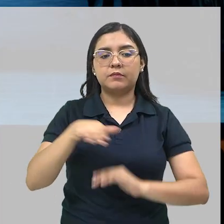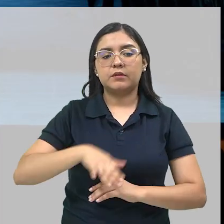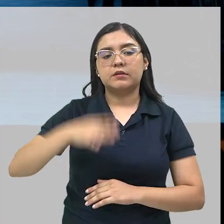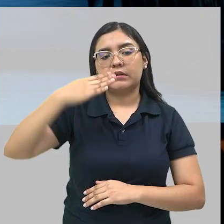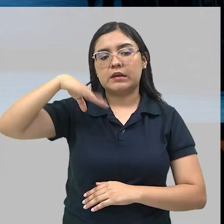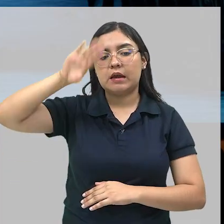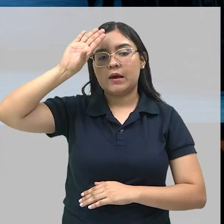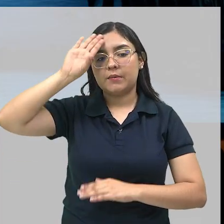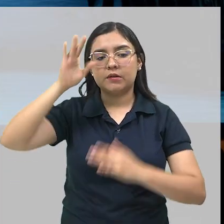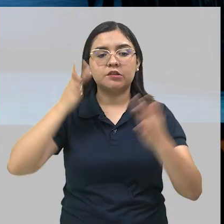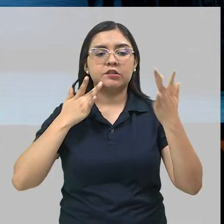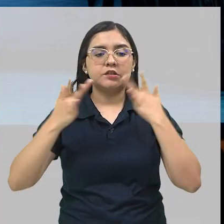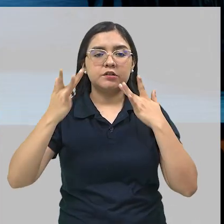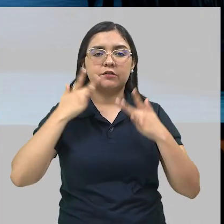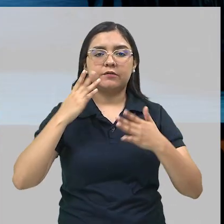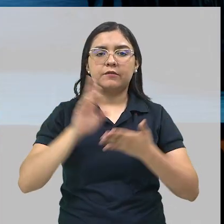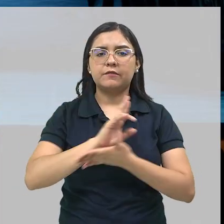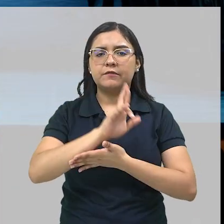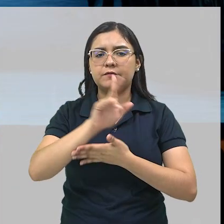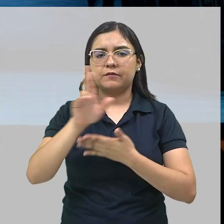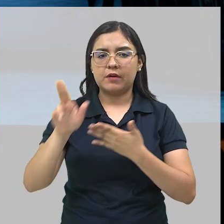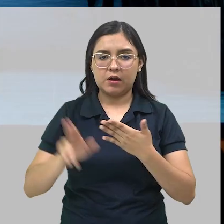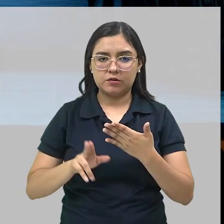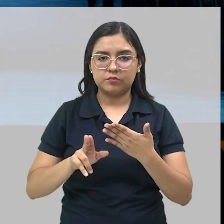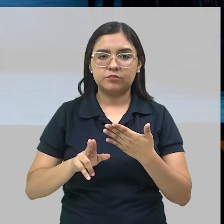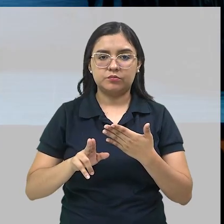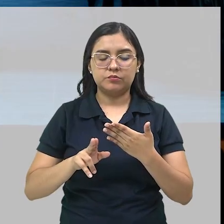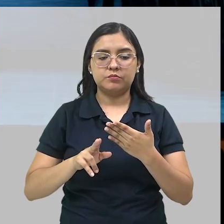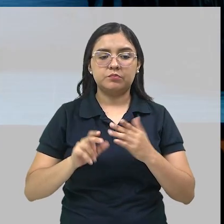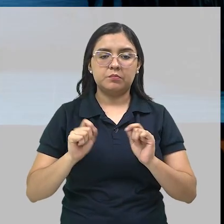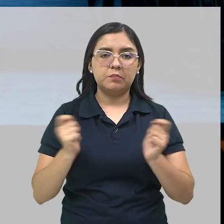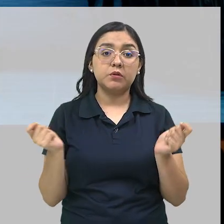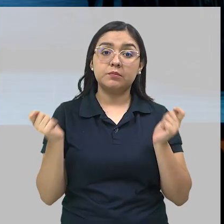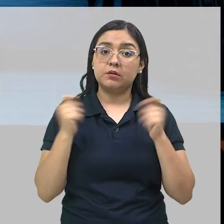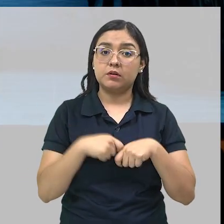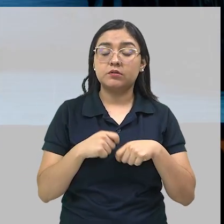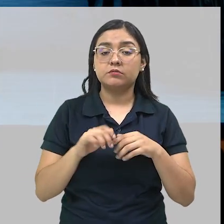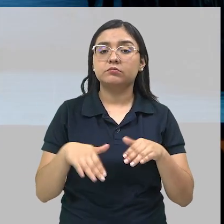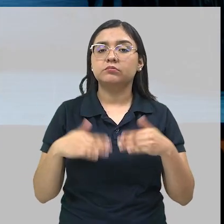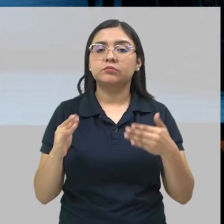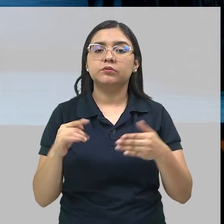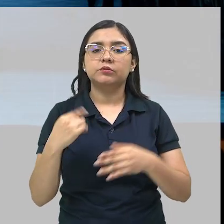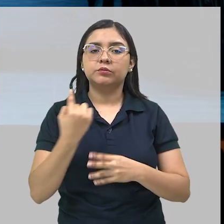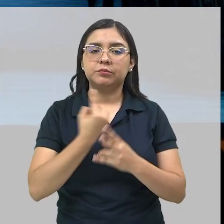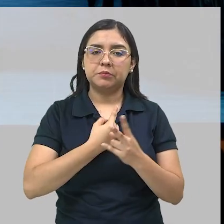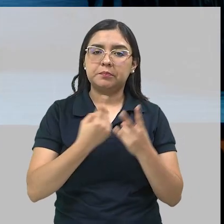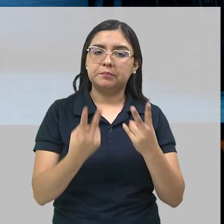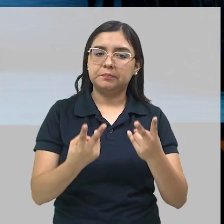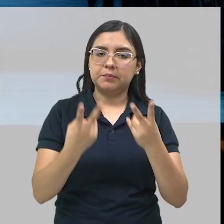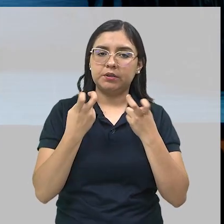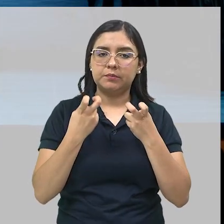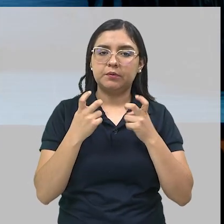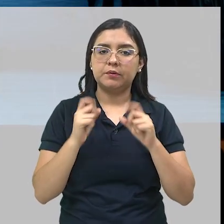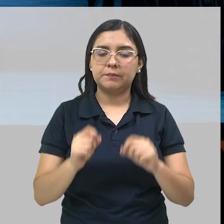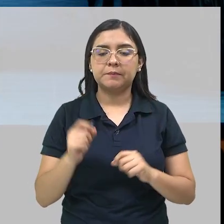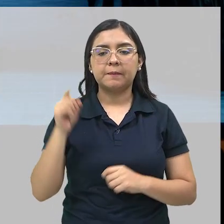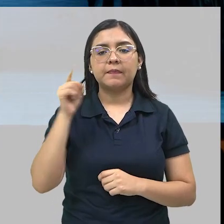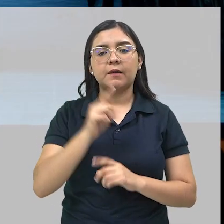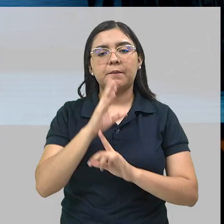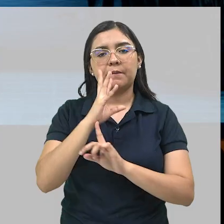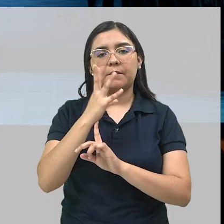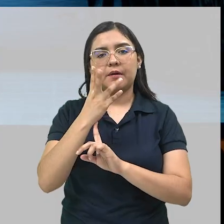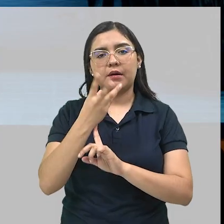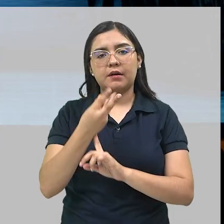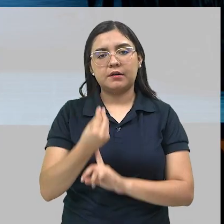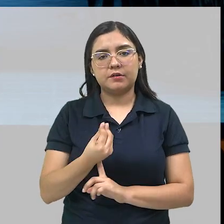dramatúrgica que traz para a gente diversos modos. Então, vamos perceber que essa é uma arte